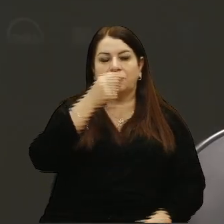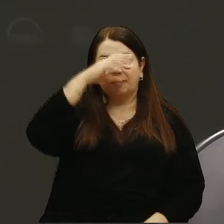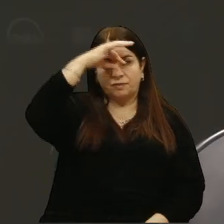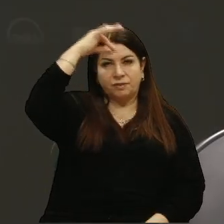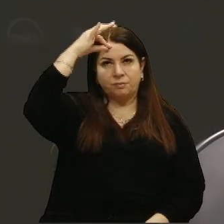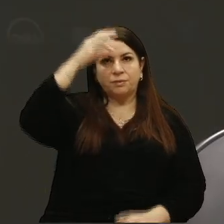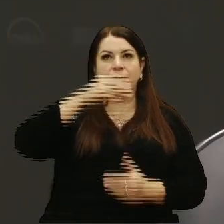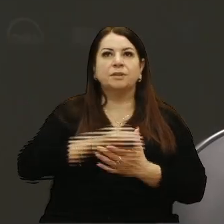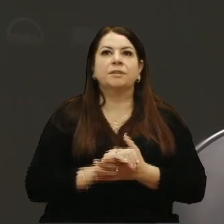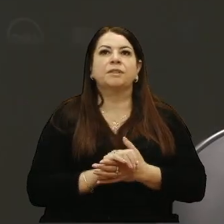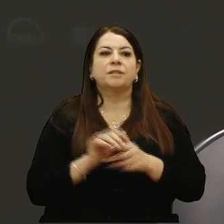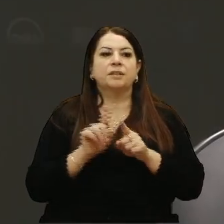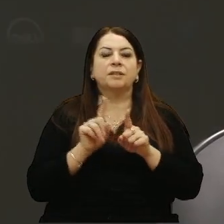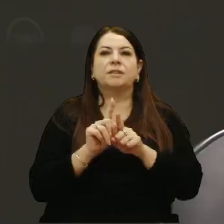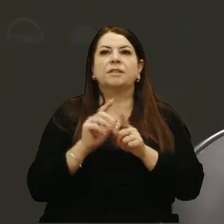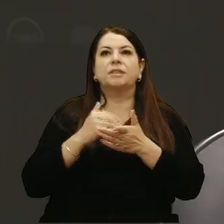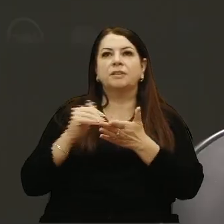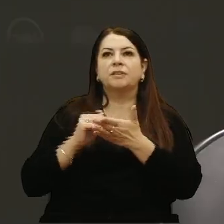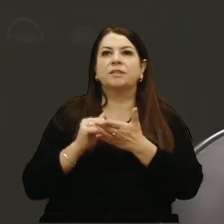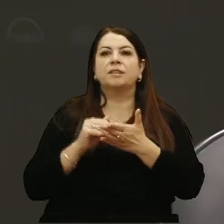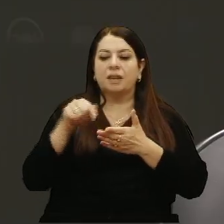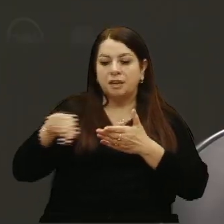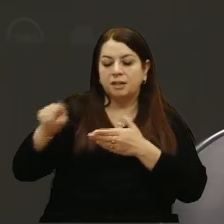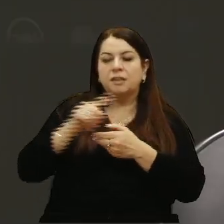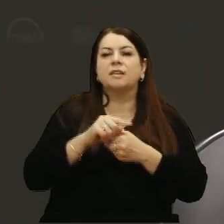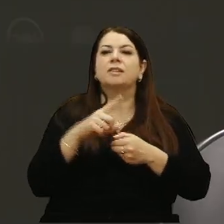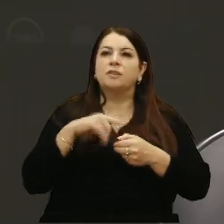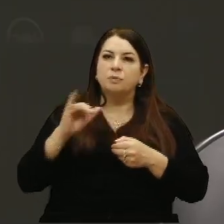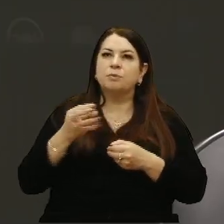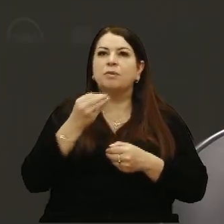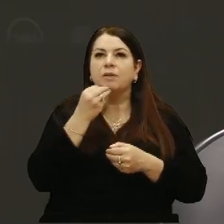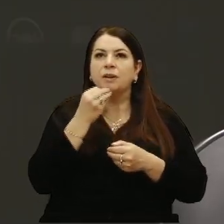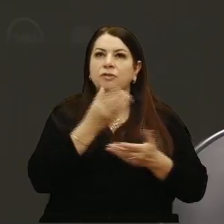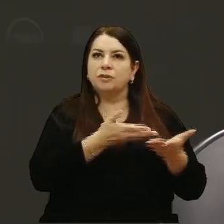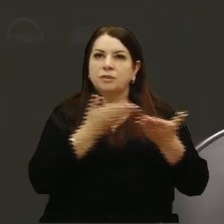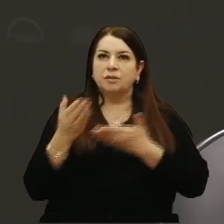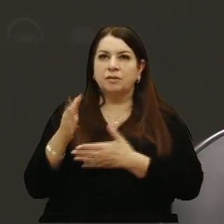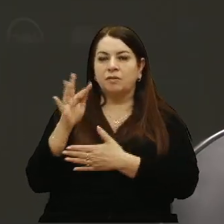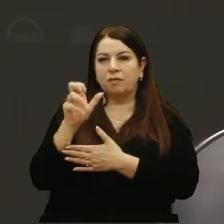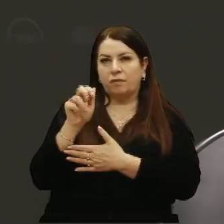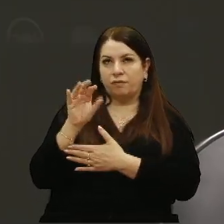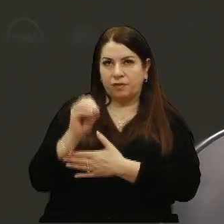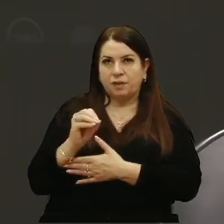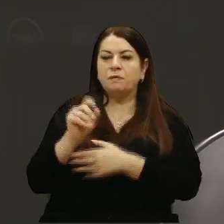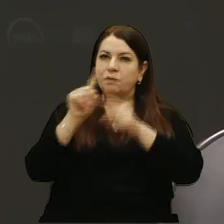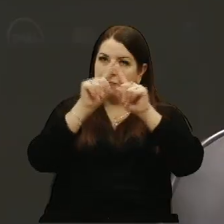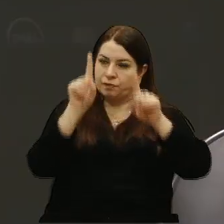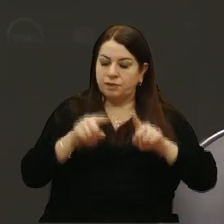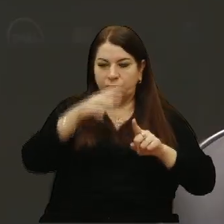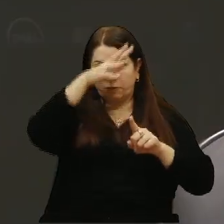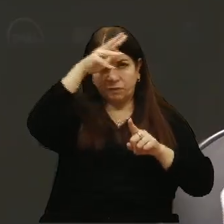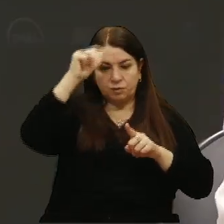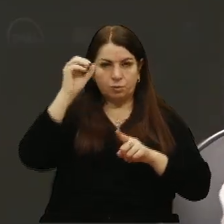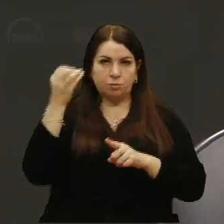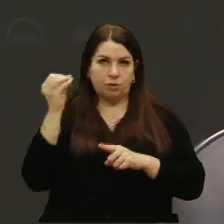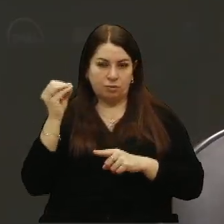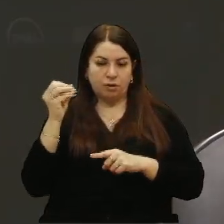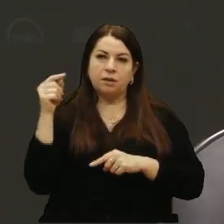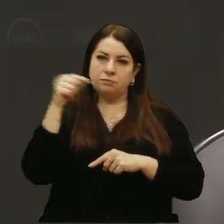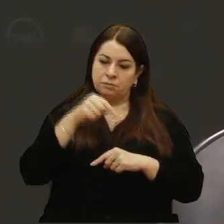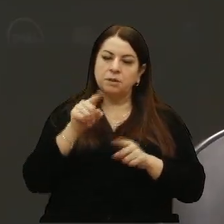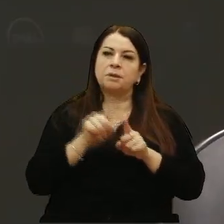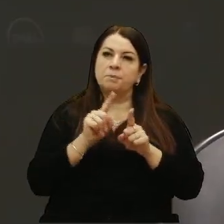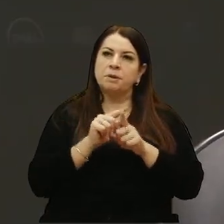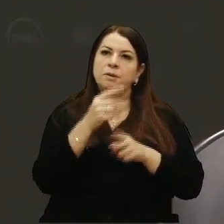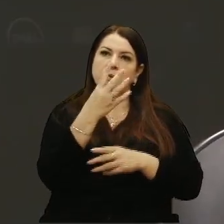para a gente debater a arborização urbana na nossa cidade. Tivemos a oportunidade de receber o Flávio Barcelos, um servidor da Prefeitura de Porto Alegre, que